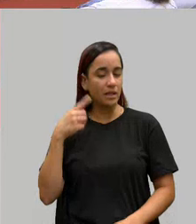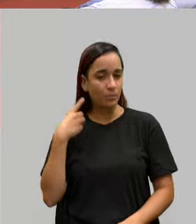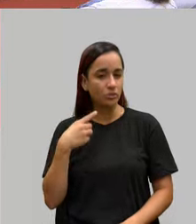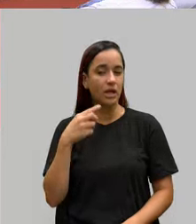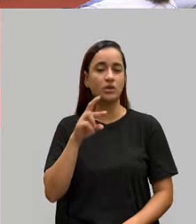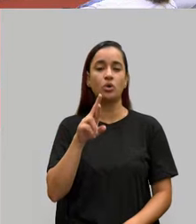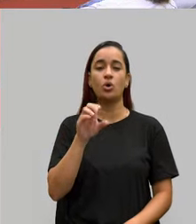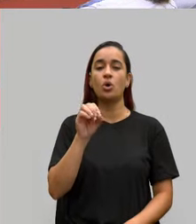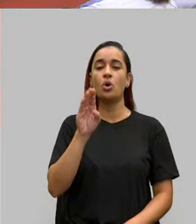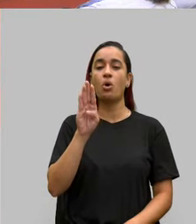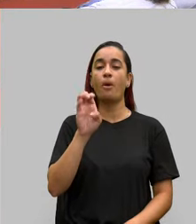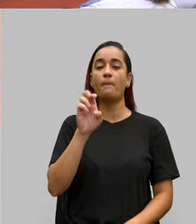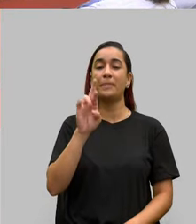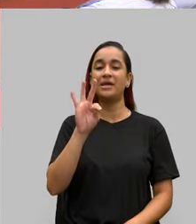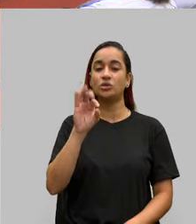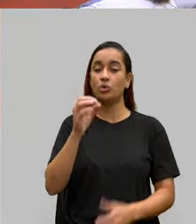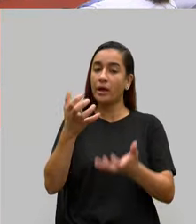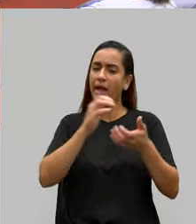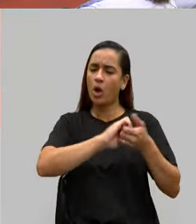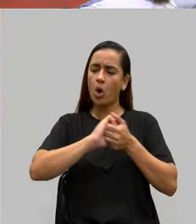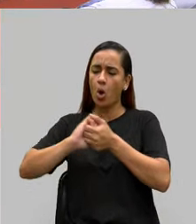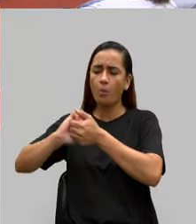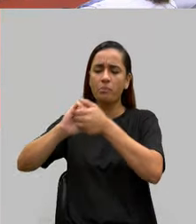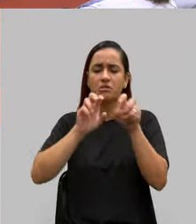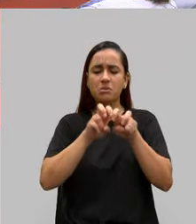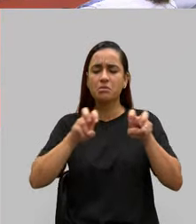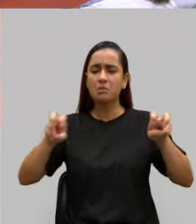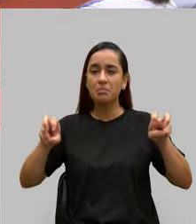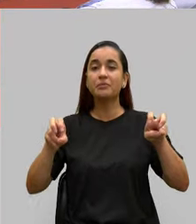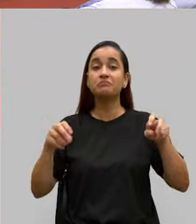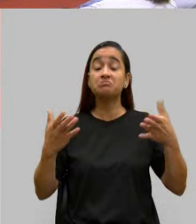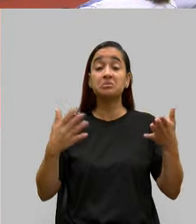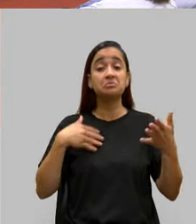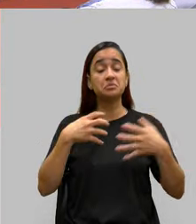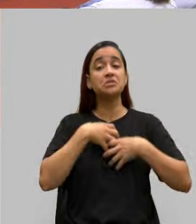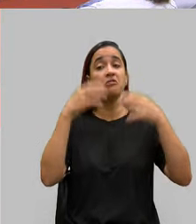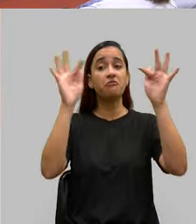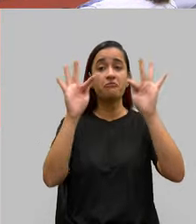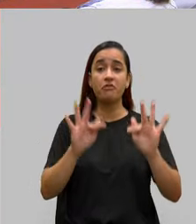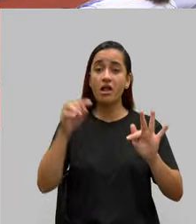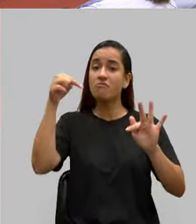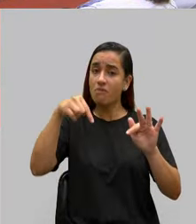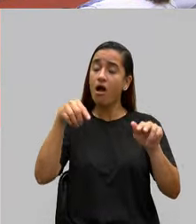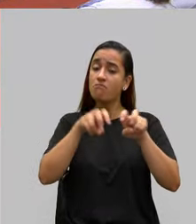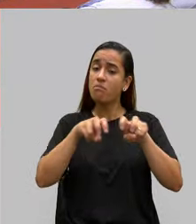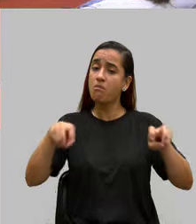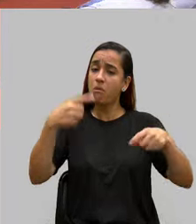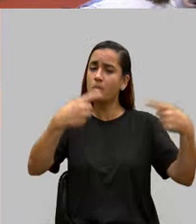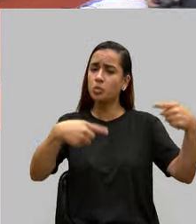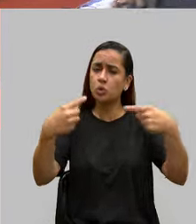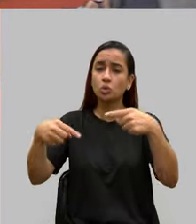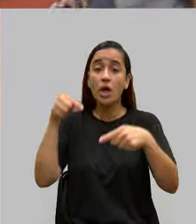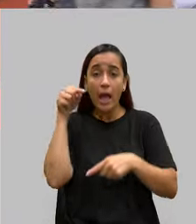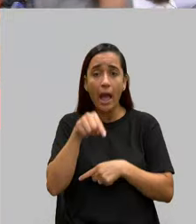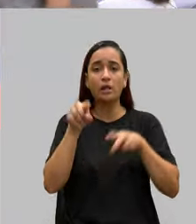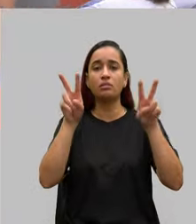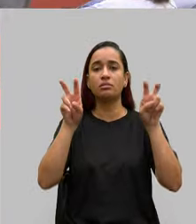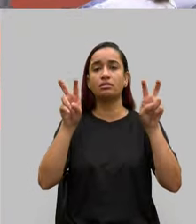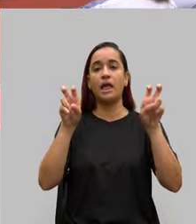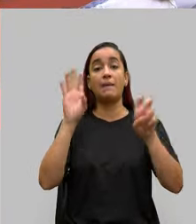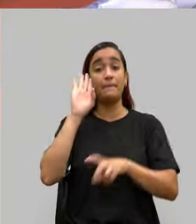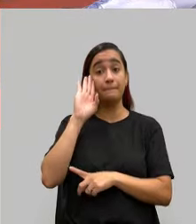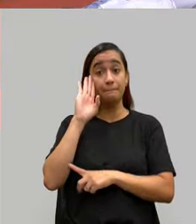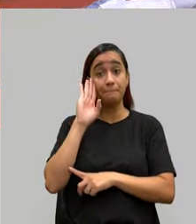presente fico feliz desse assunto tá sendo aqui né discutido nessa casa na casa do Povo Mineiro principalmente deputada